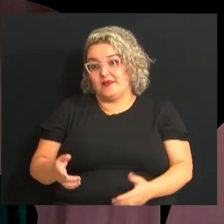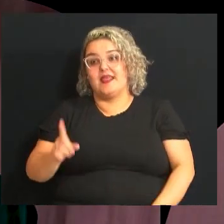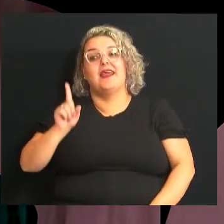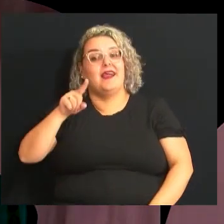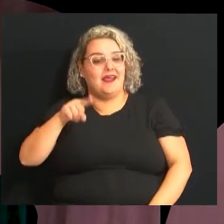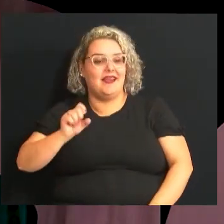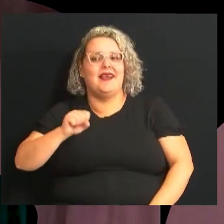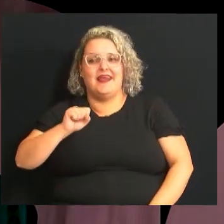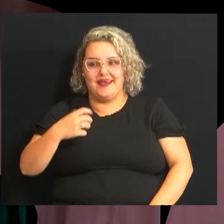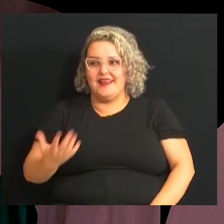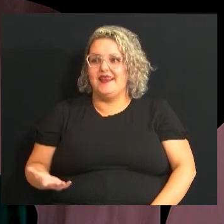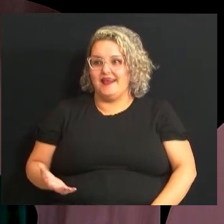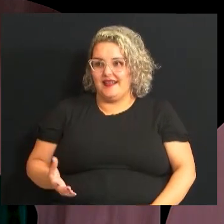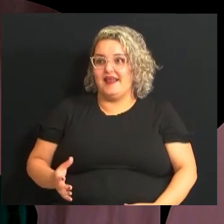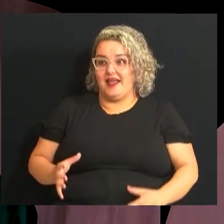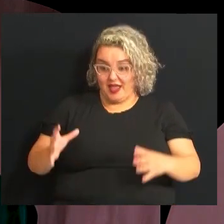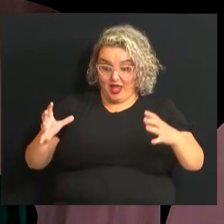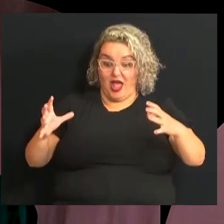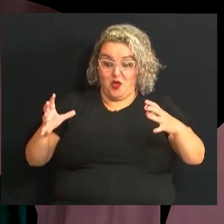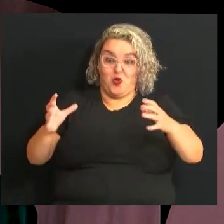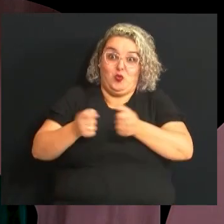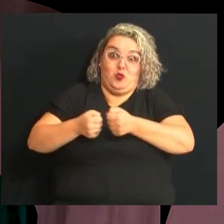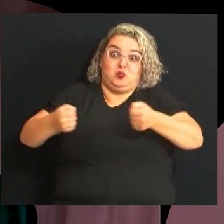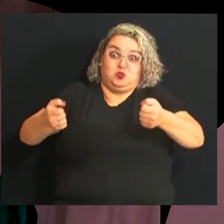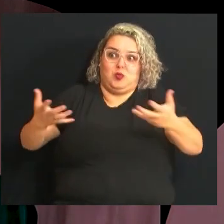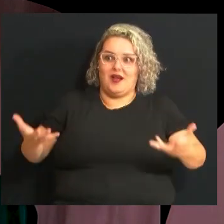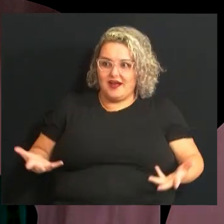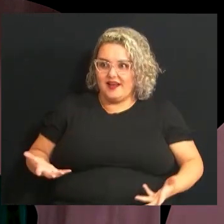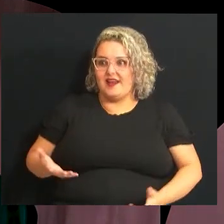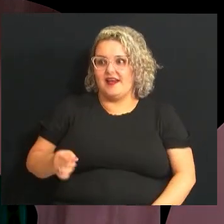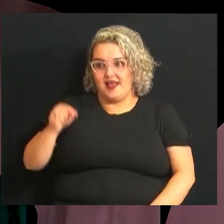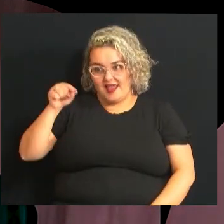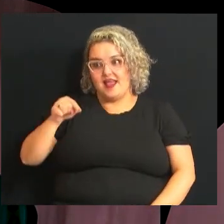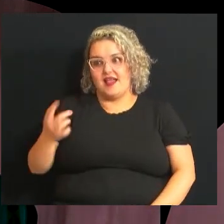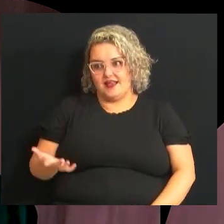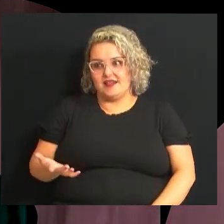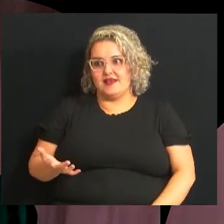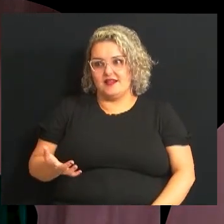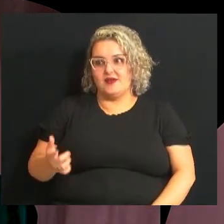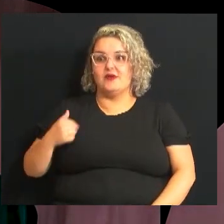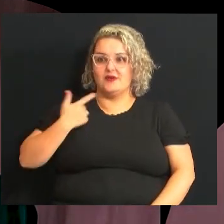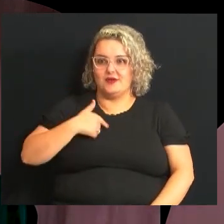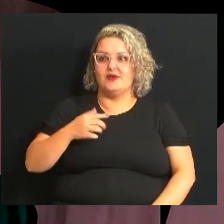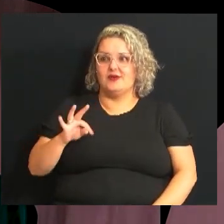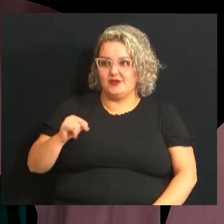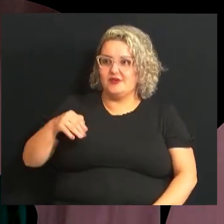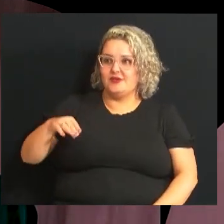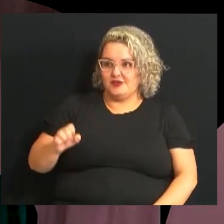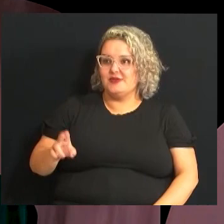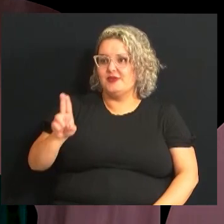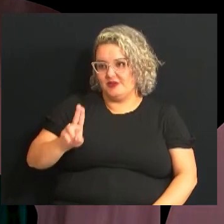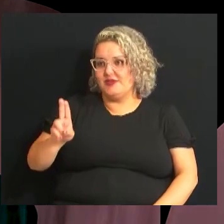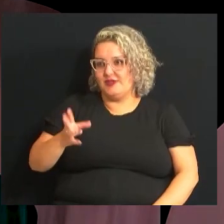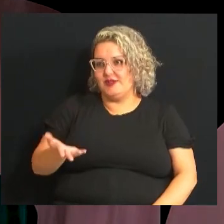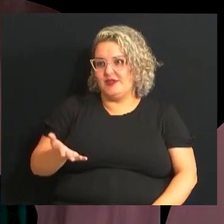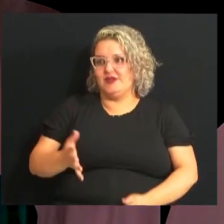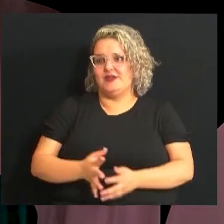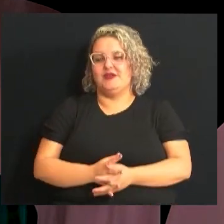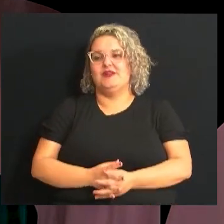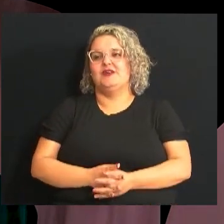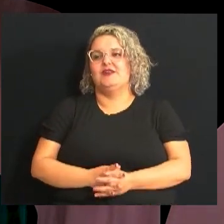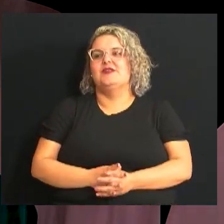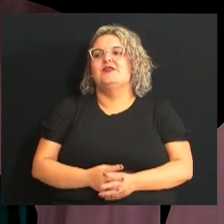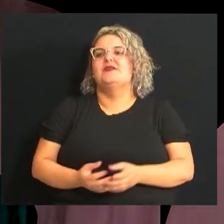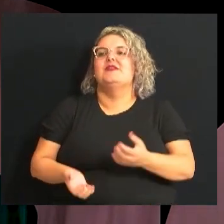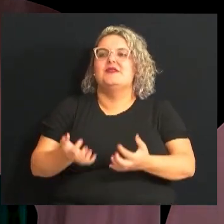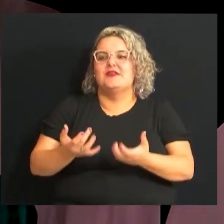E alguém Mas foi o felizardo de receber na sexta. exato. Então, assim, não, era uma batata, assim, era enorme. Acho que essa, inclusive,